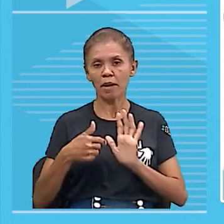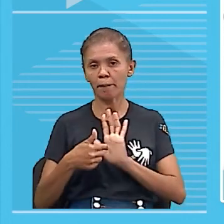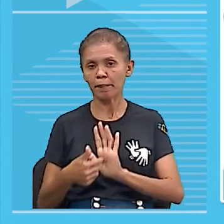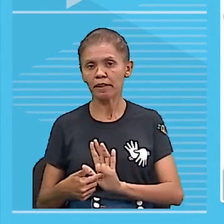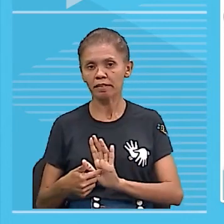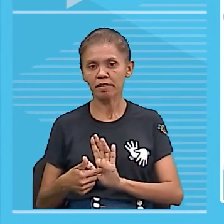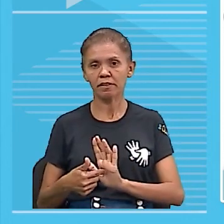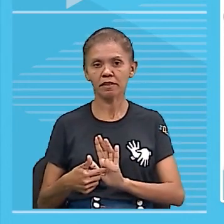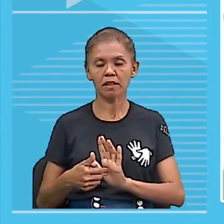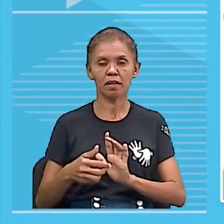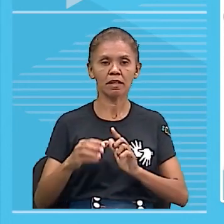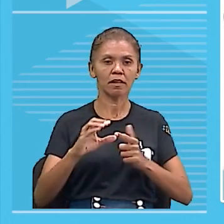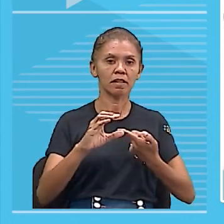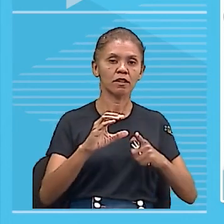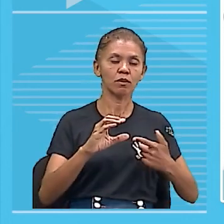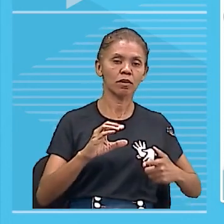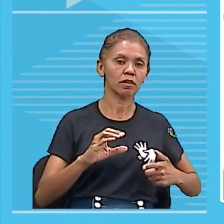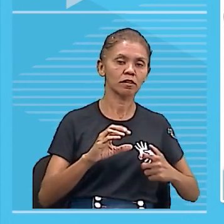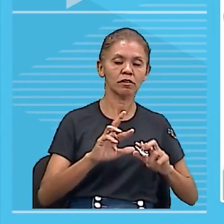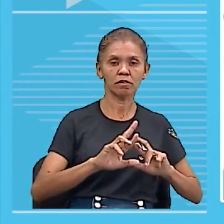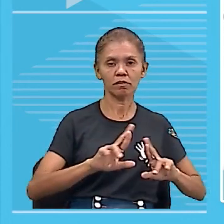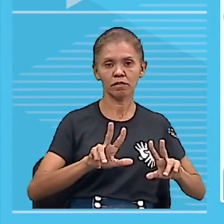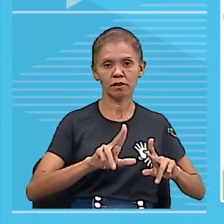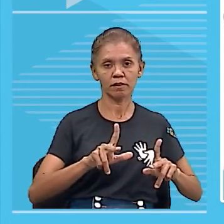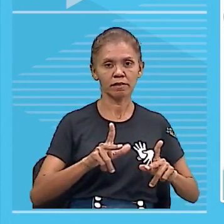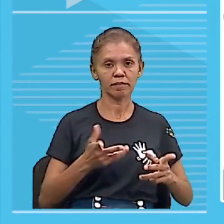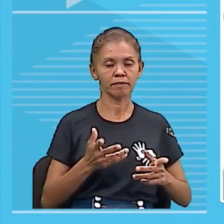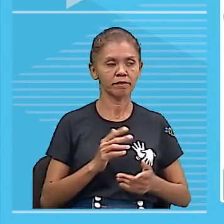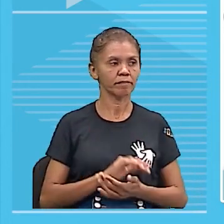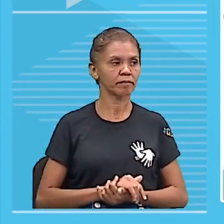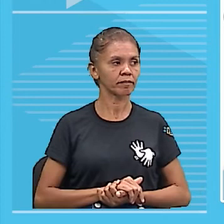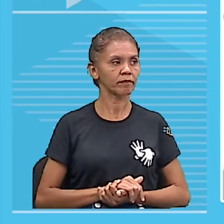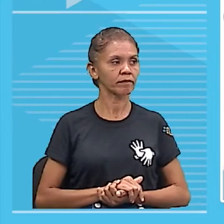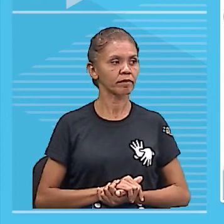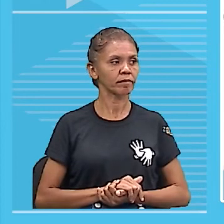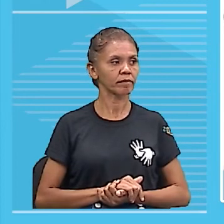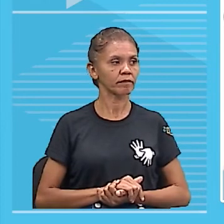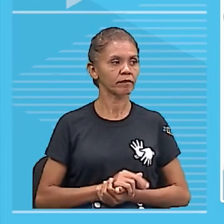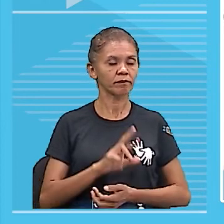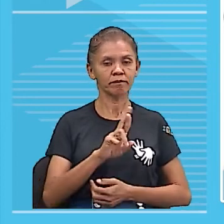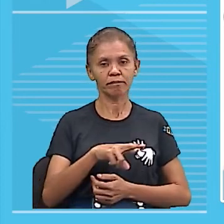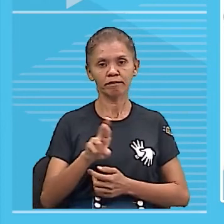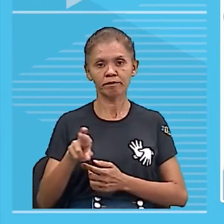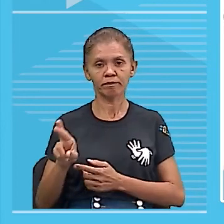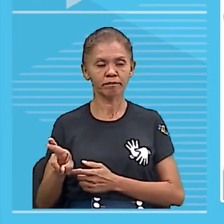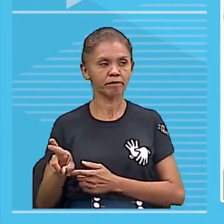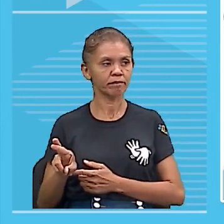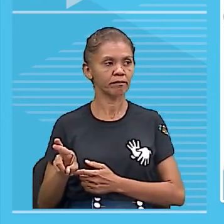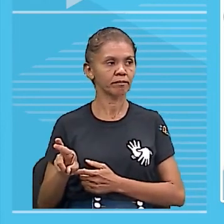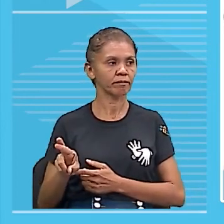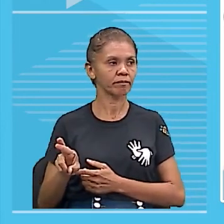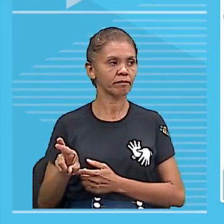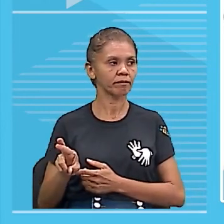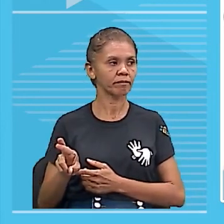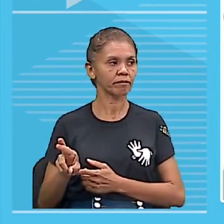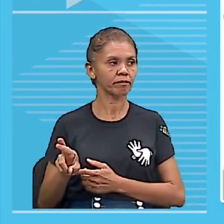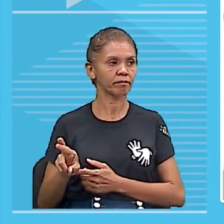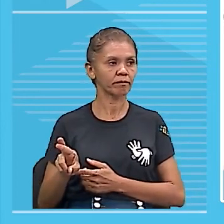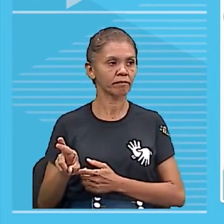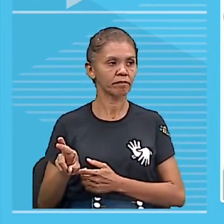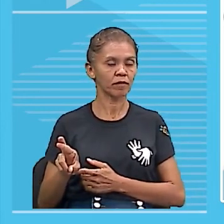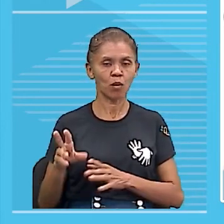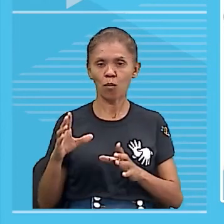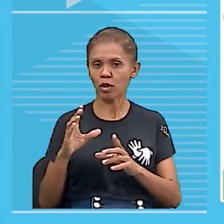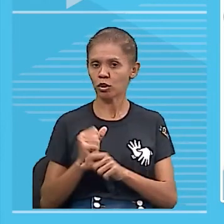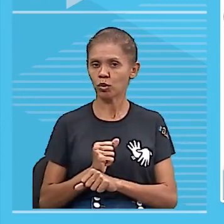em correntes elétricas diferentes e a resistência equivalente Então não vai ser mais